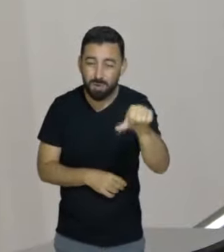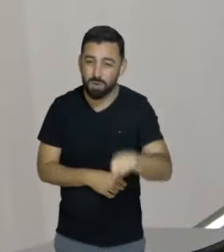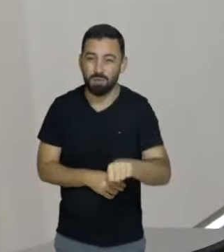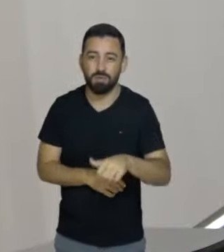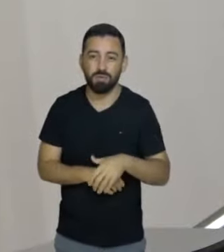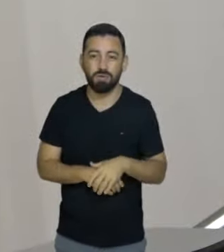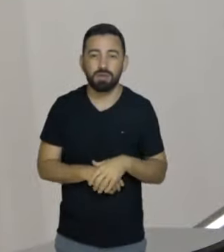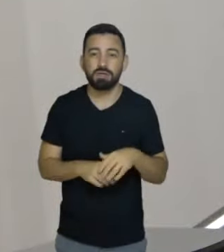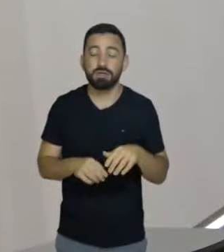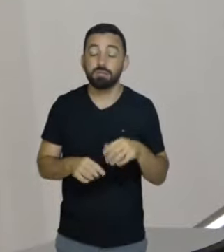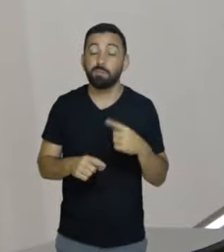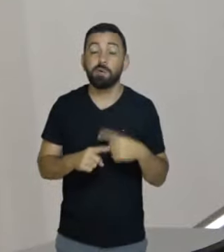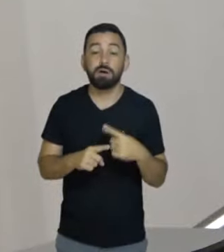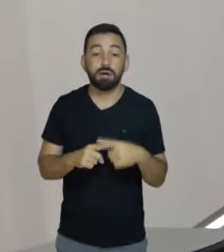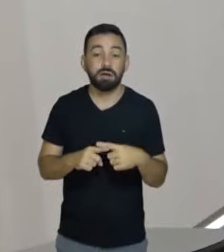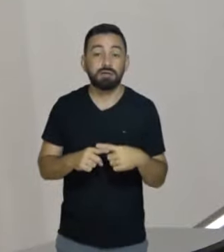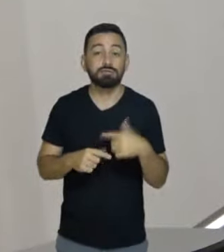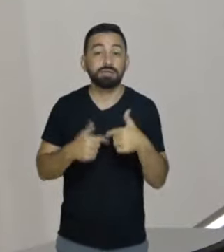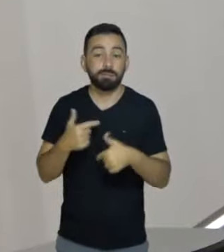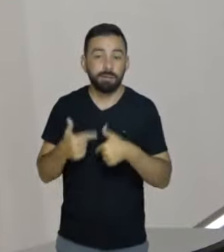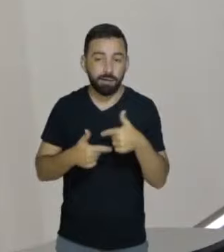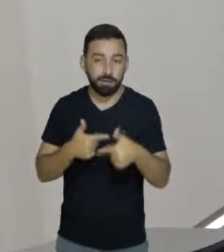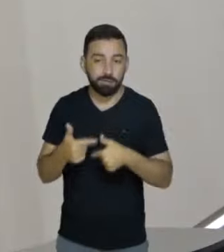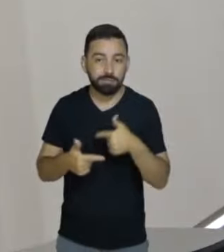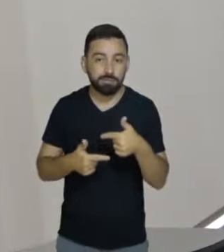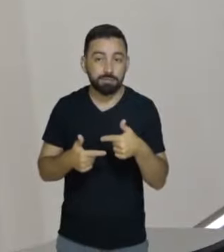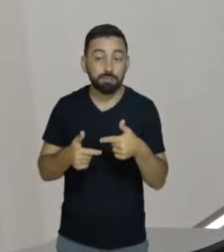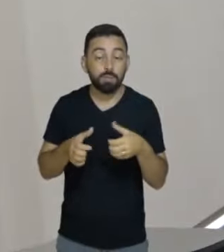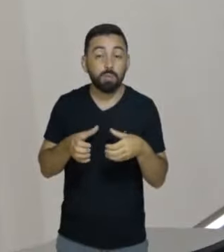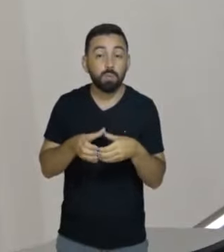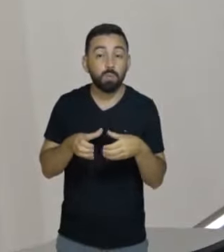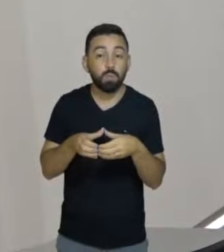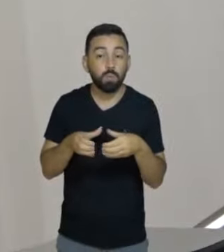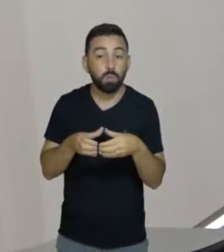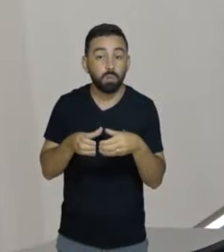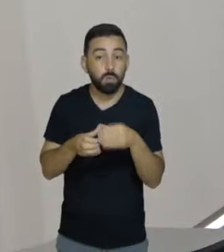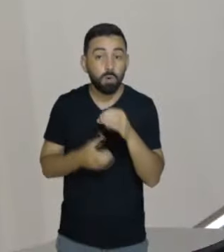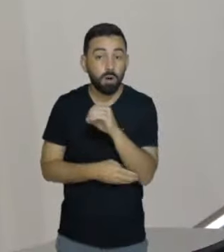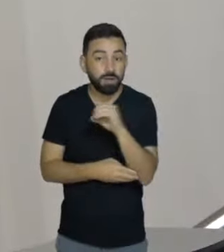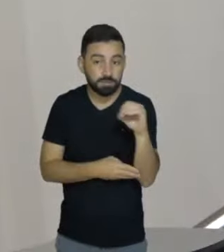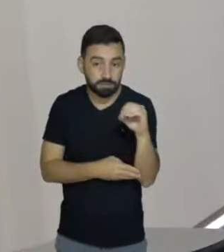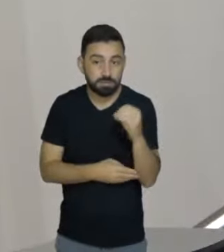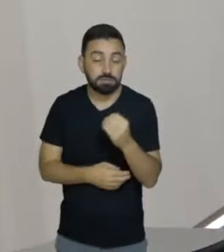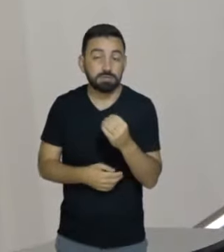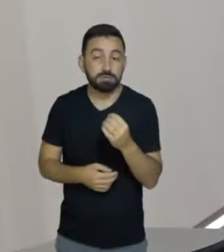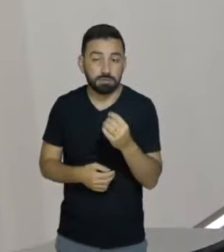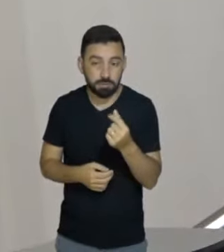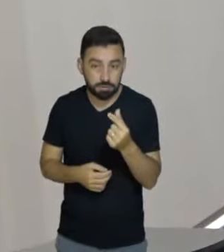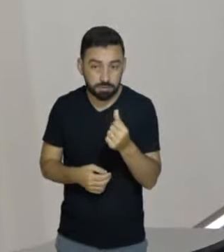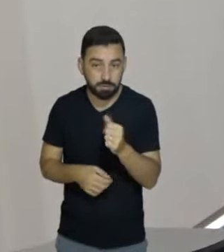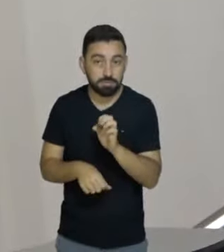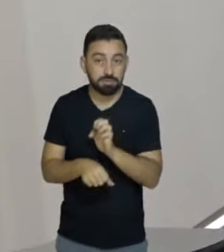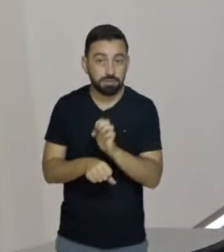um trabalho da bancada do oeste com recursos do